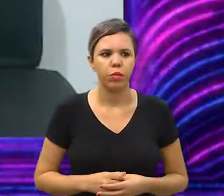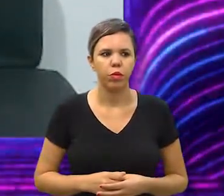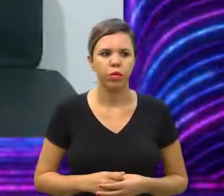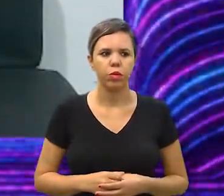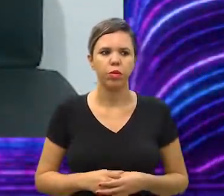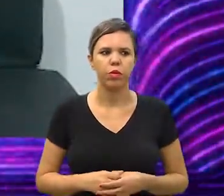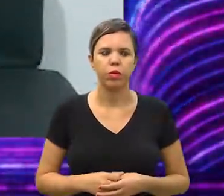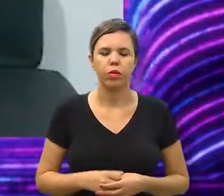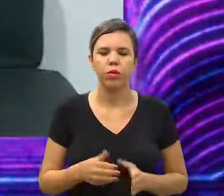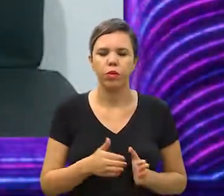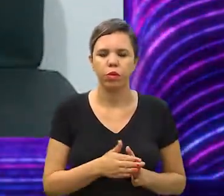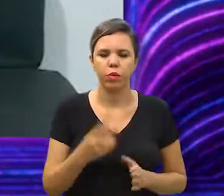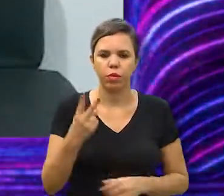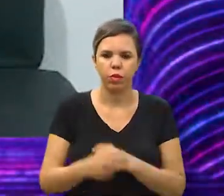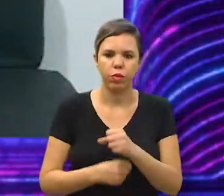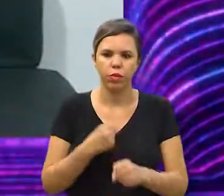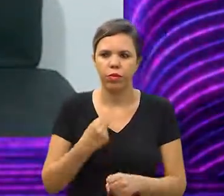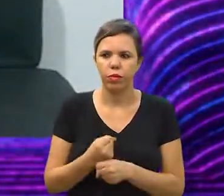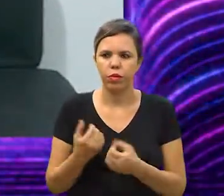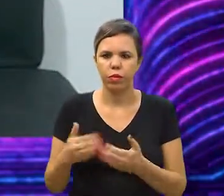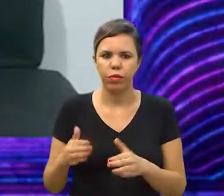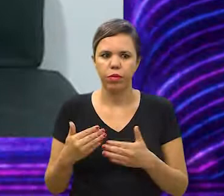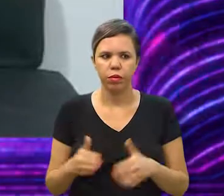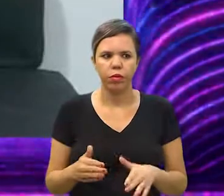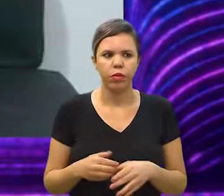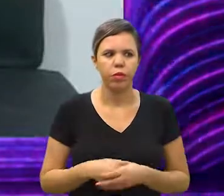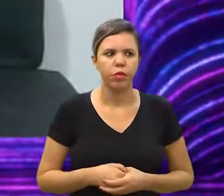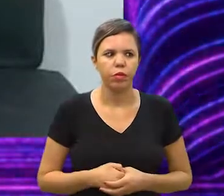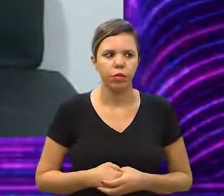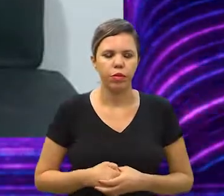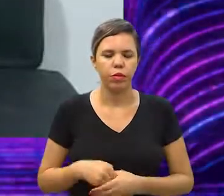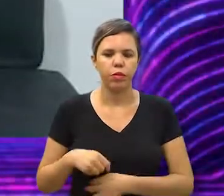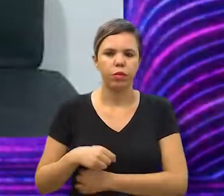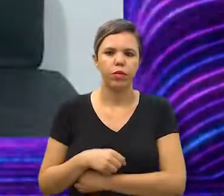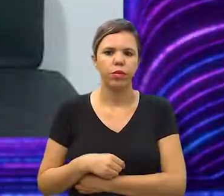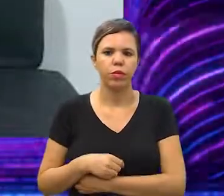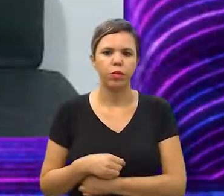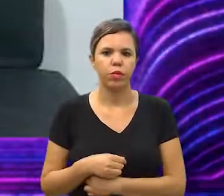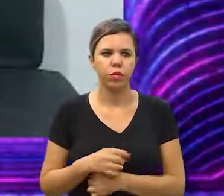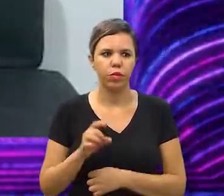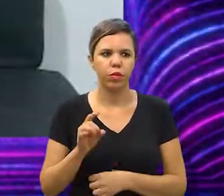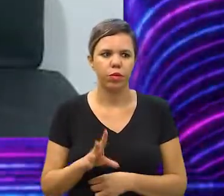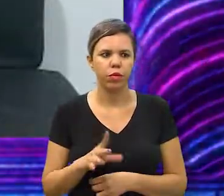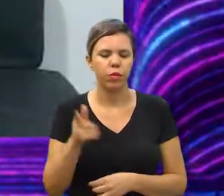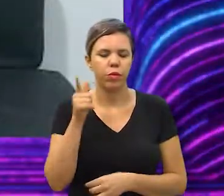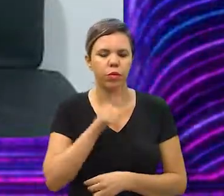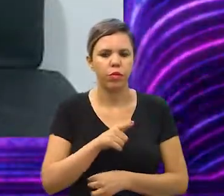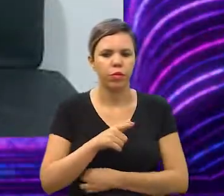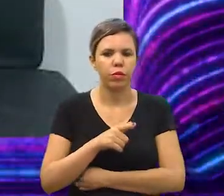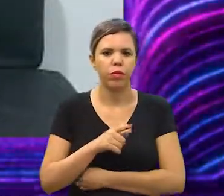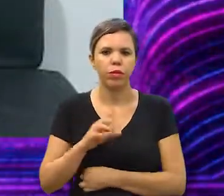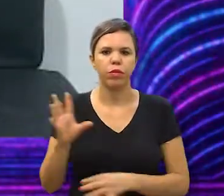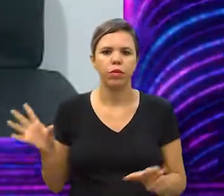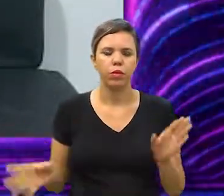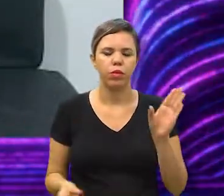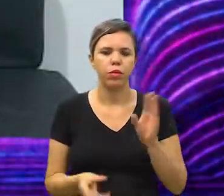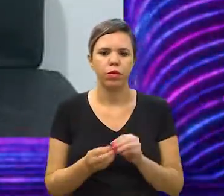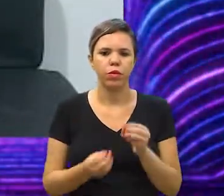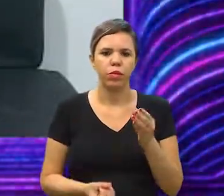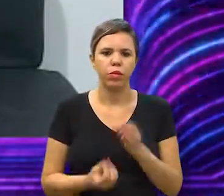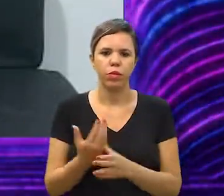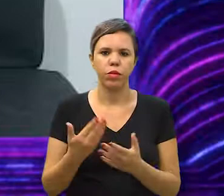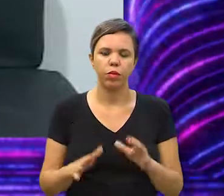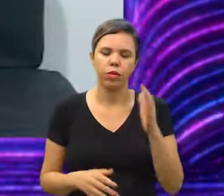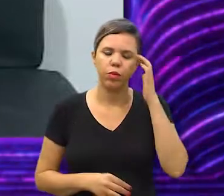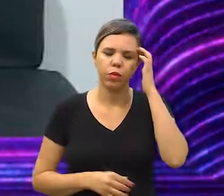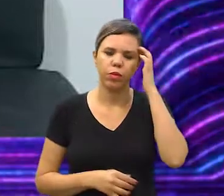uma periodicidade, né, que a cada 2 anos a gente lançou um volume praticamente. Então, só da gente ter conseguido tudo isso, de ter lançado e